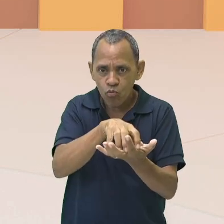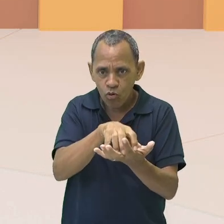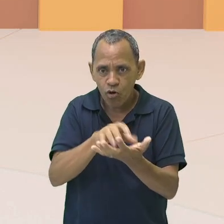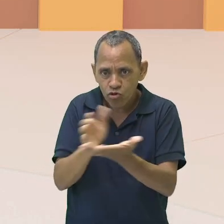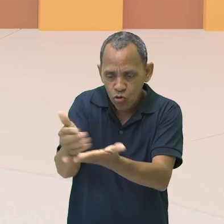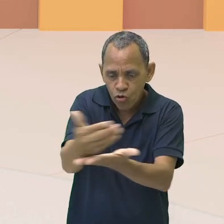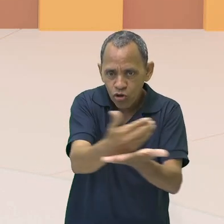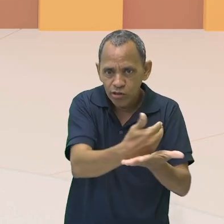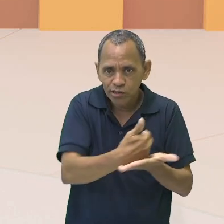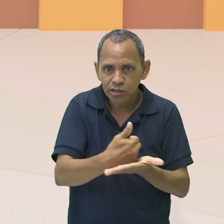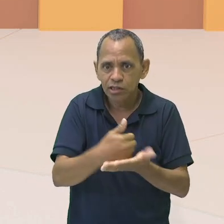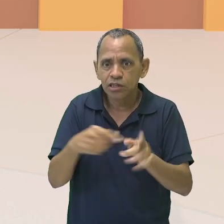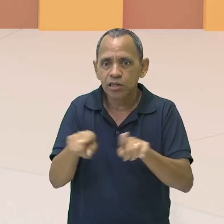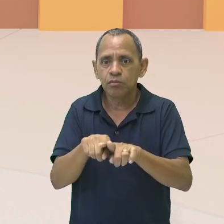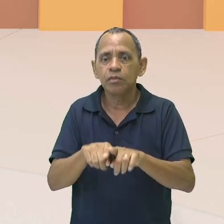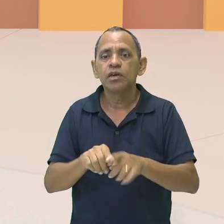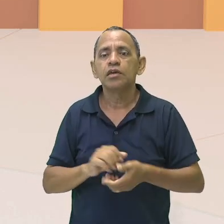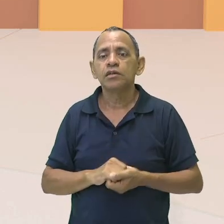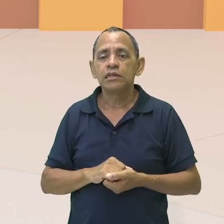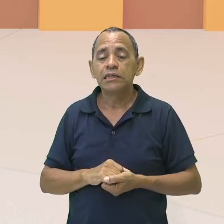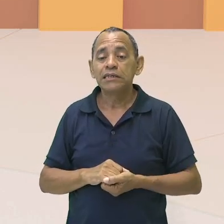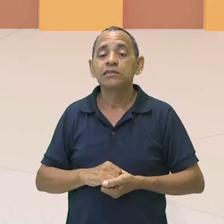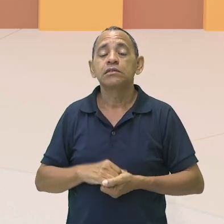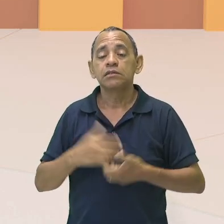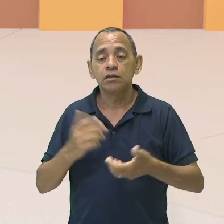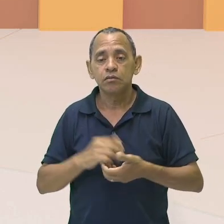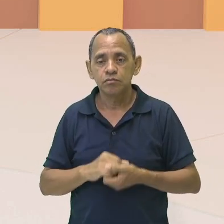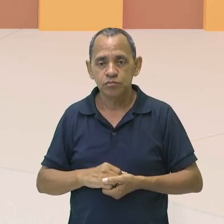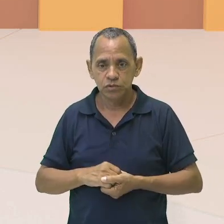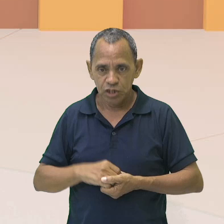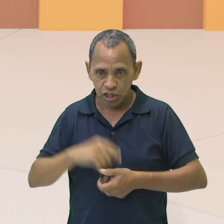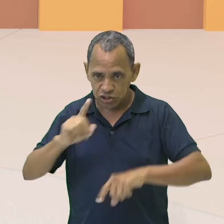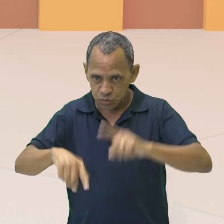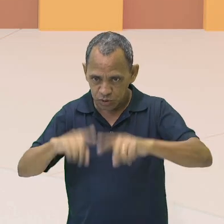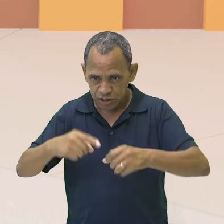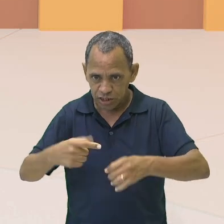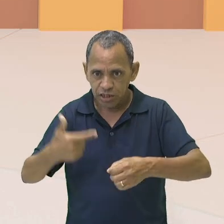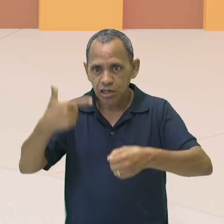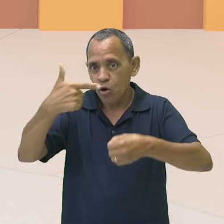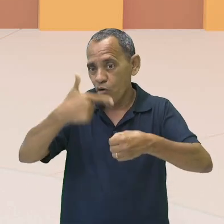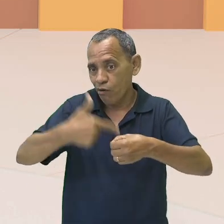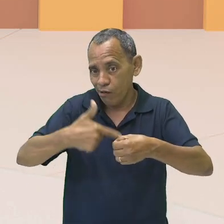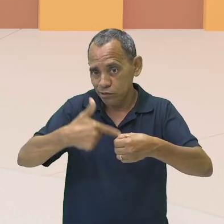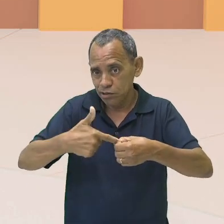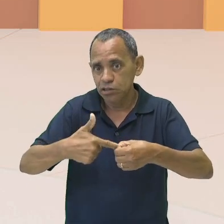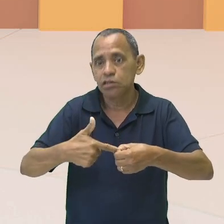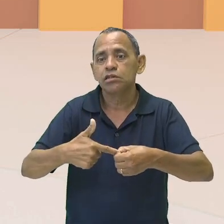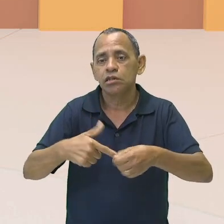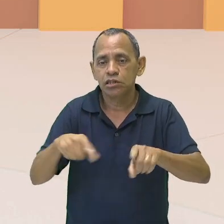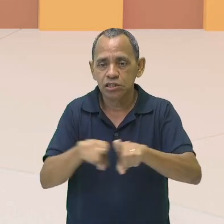de combustíveis fósseis para a produção, né? Então, a produção de uma plantação ou